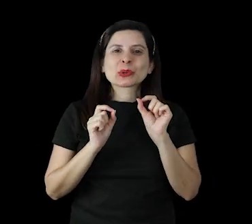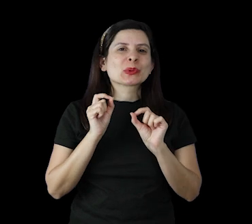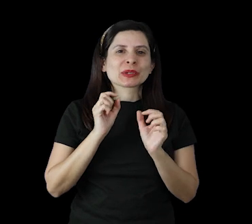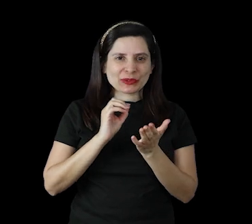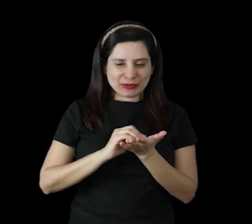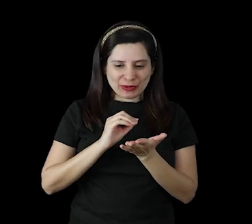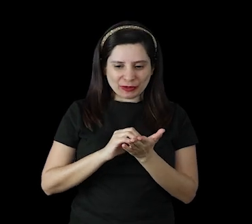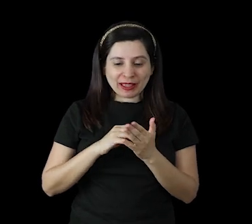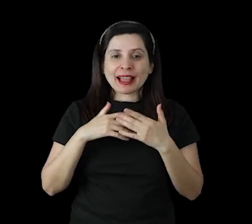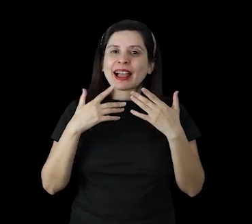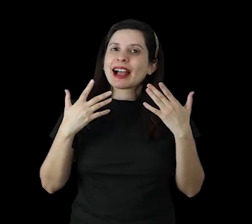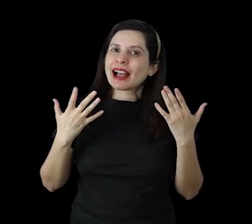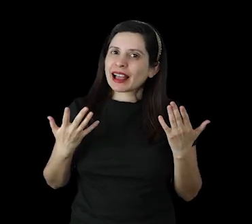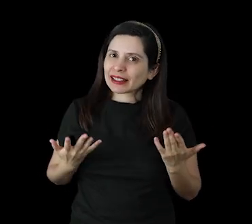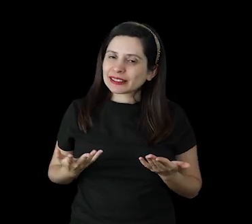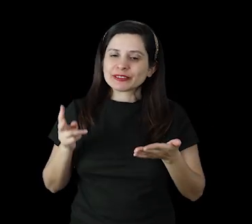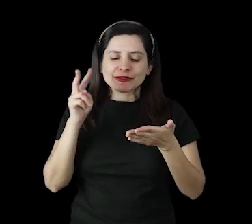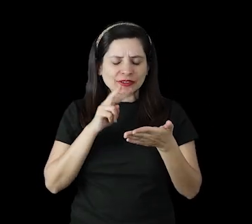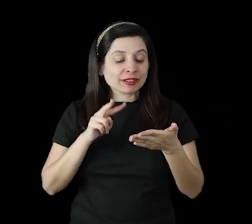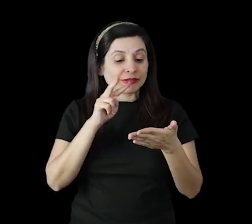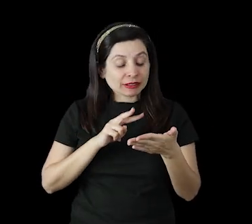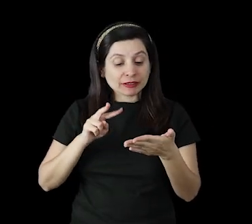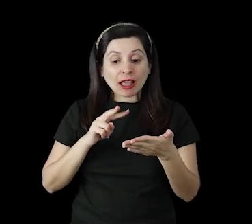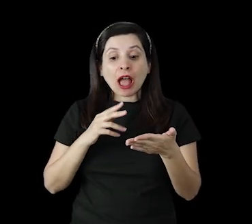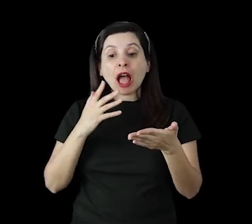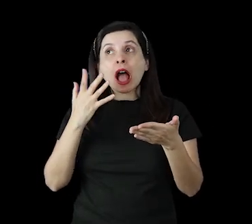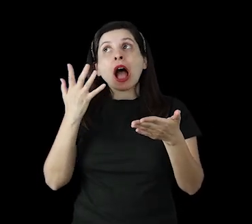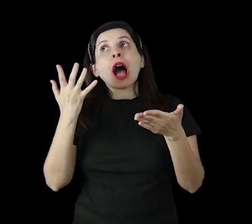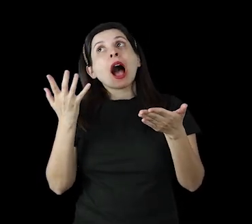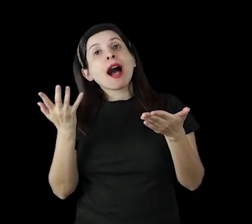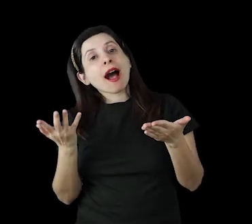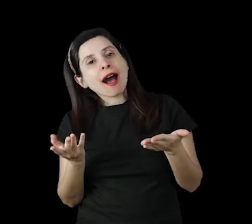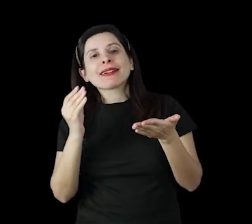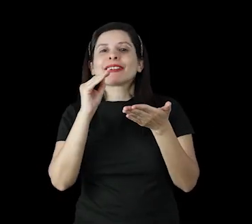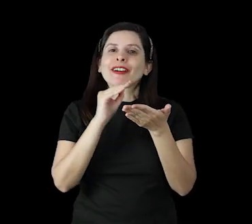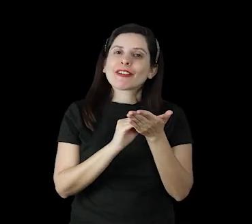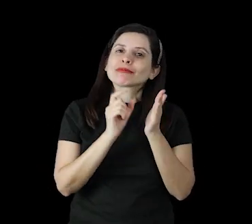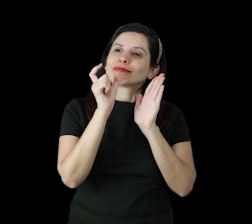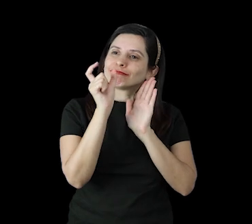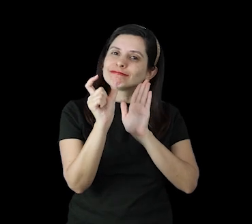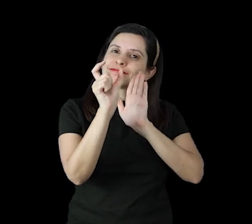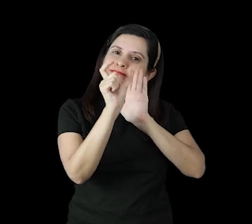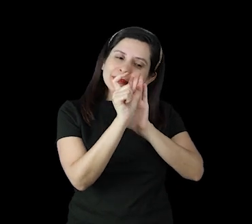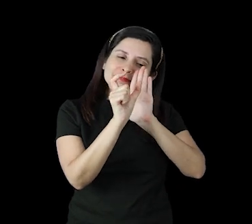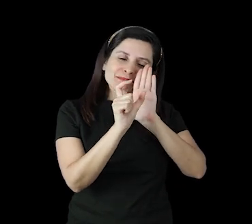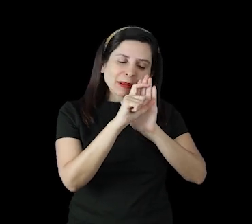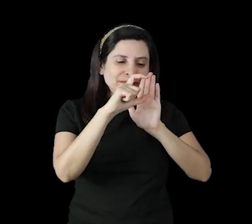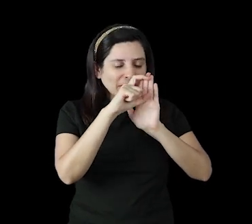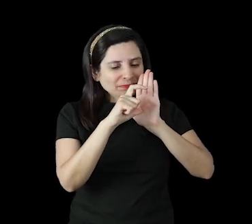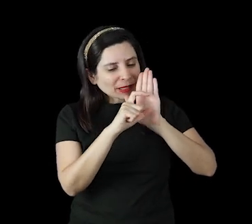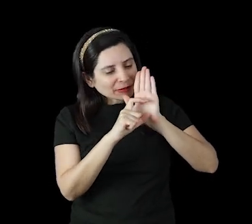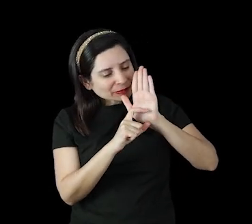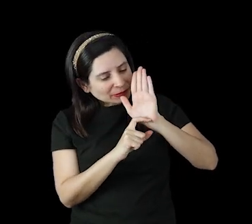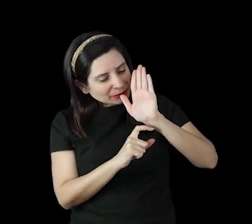falta. E aí você revê algumas coisas, você olha e fala: estava faltando essa peça", né, e aí você consegue